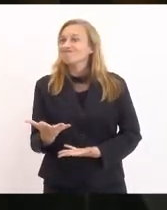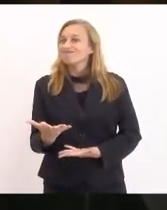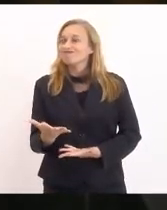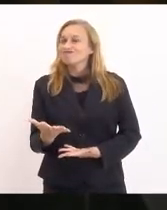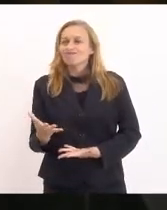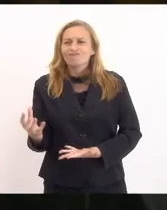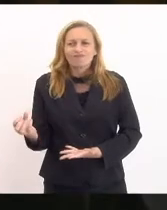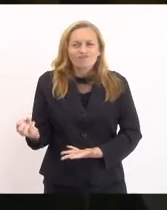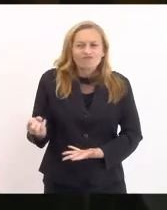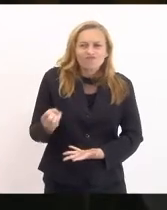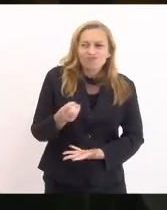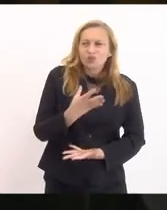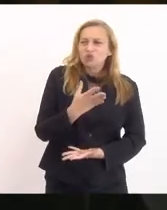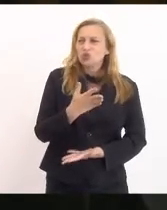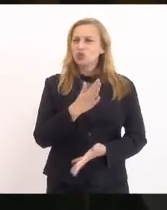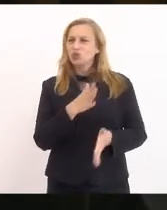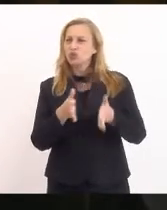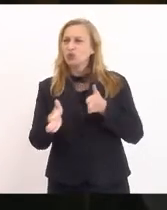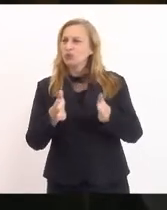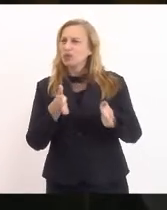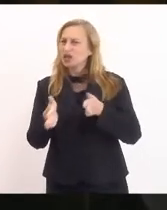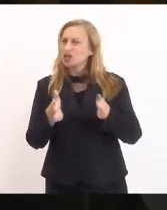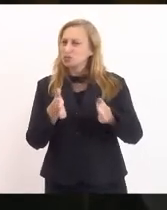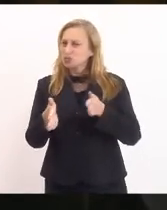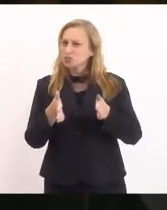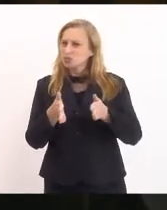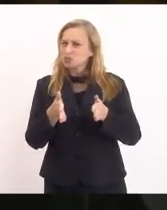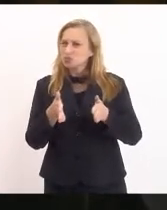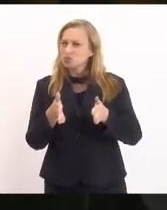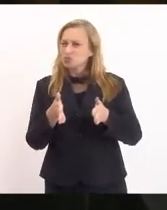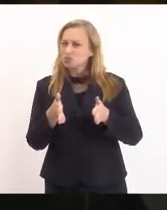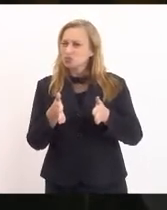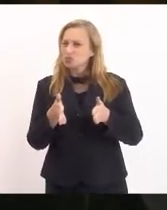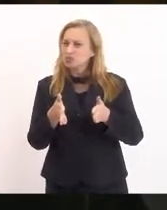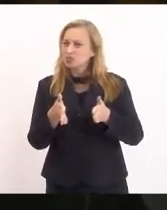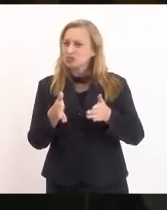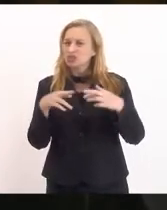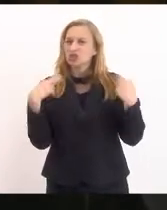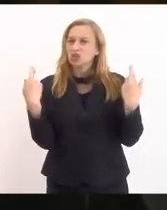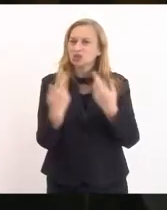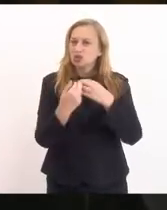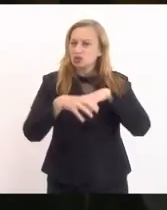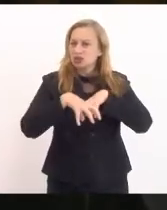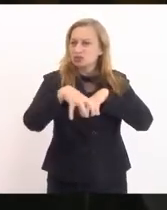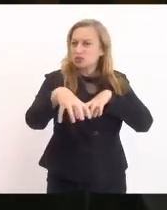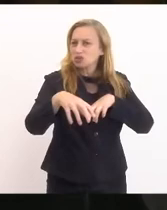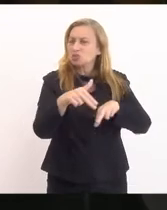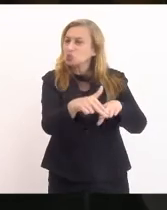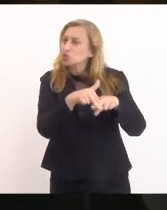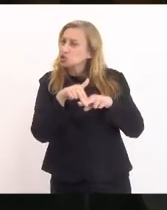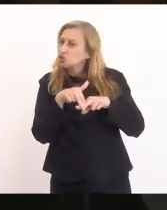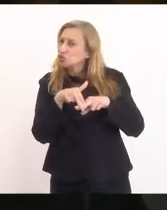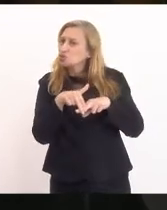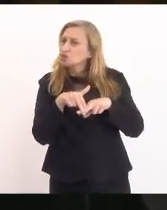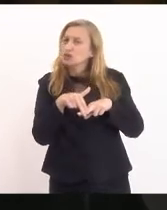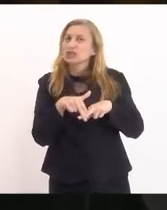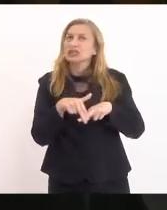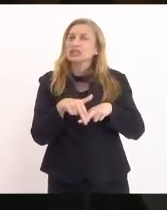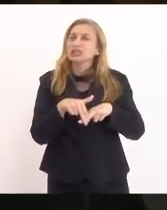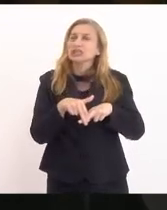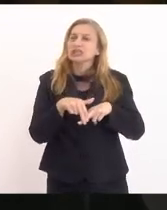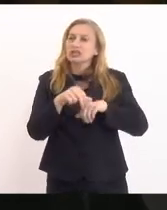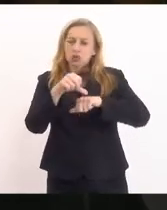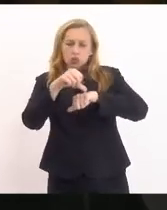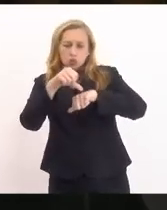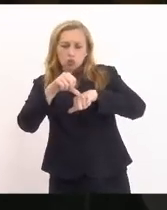nova etapa de sessões remotas em função da